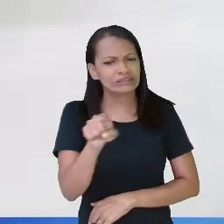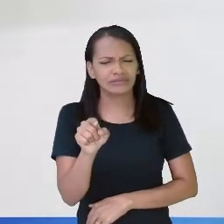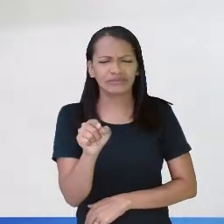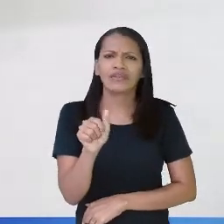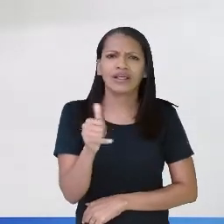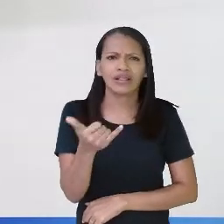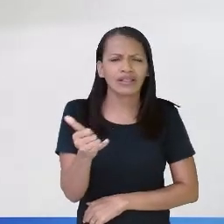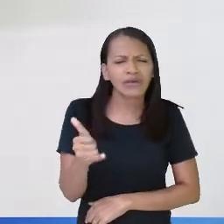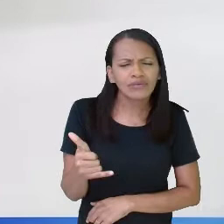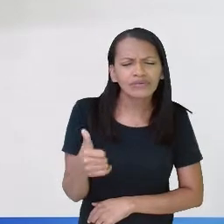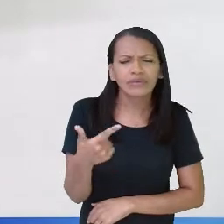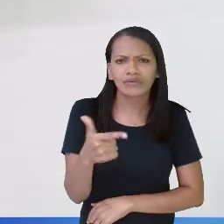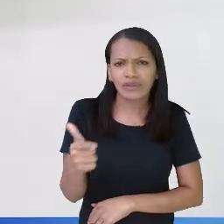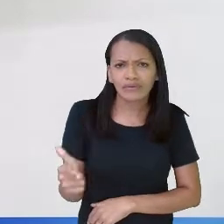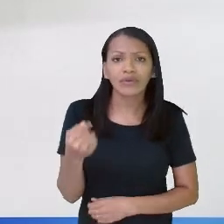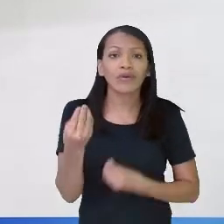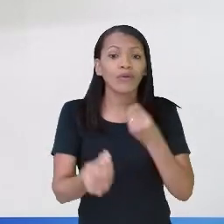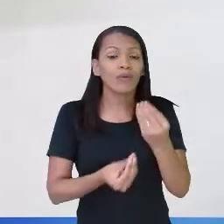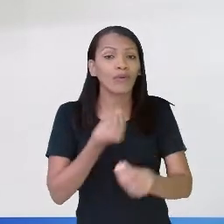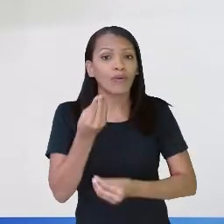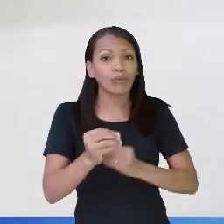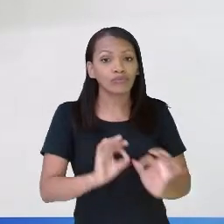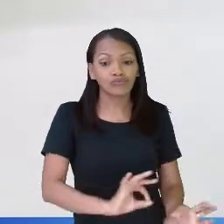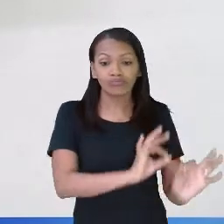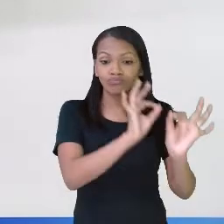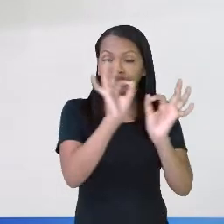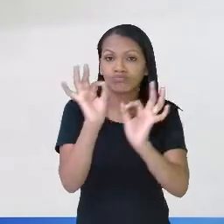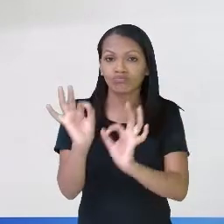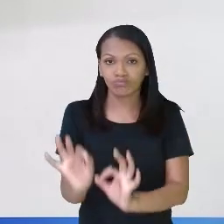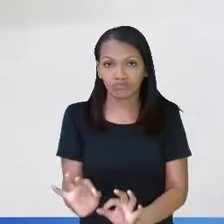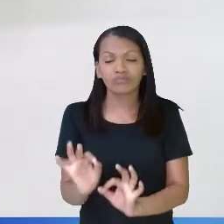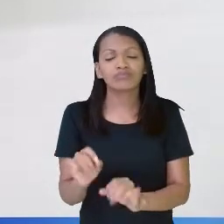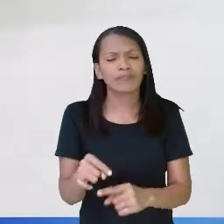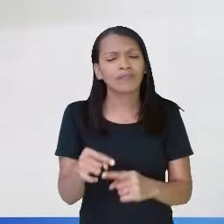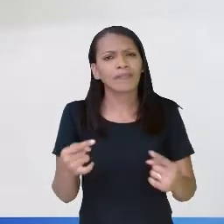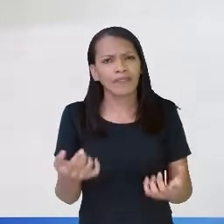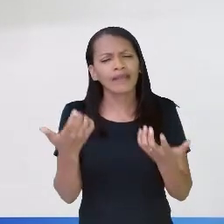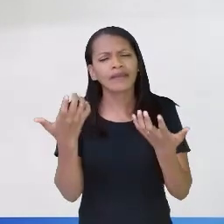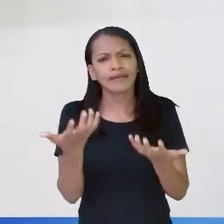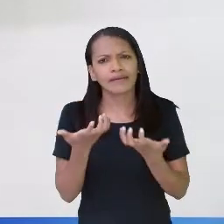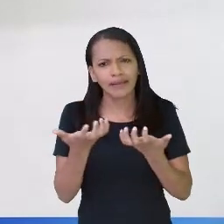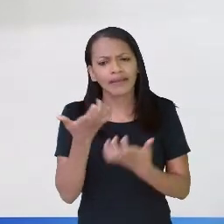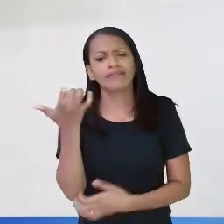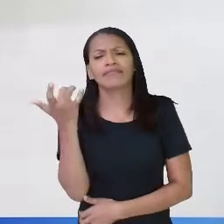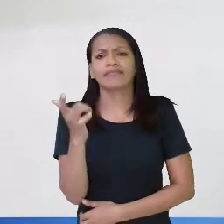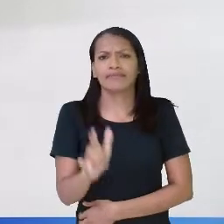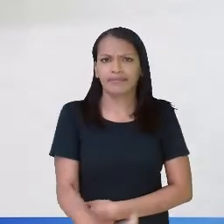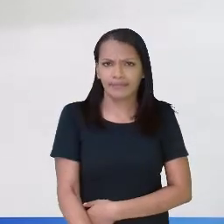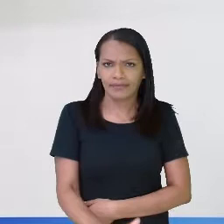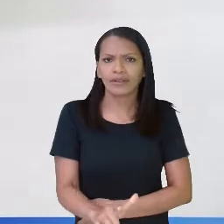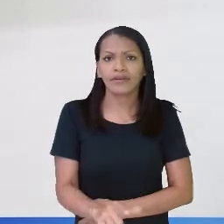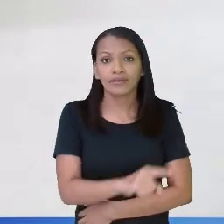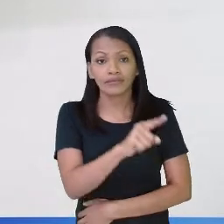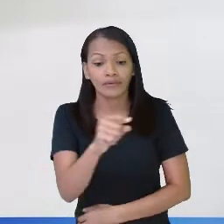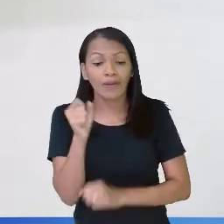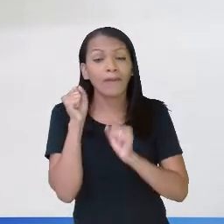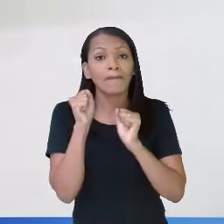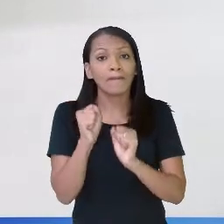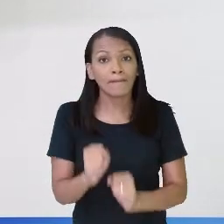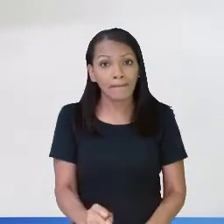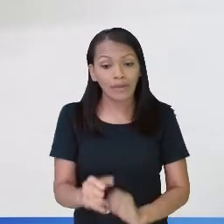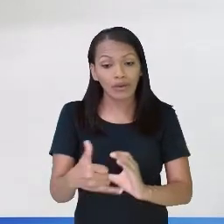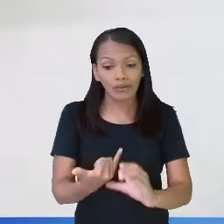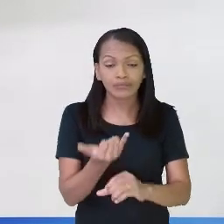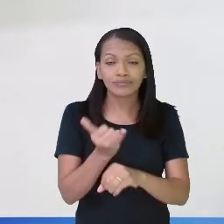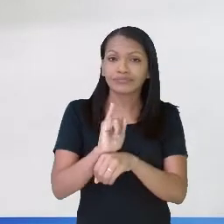teve como assistir no aplicativo, nem na TV Nova, ou assistiu, mas quer ver novamente, você pode acessar o canal do